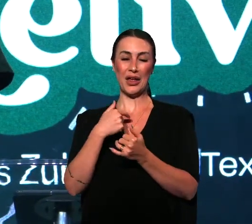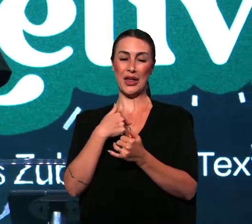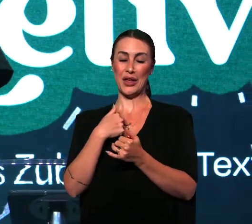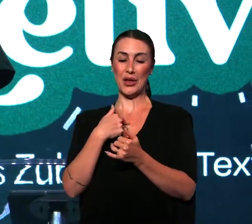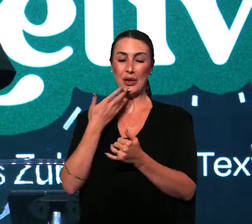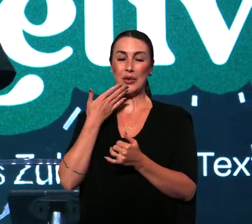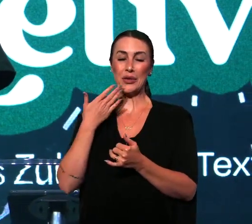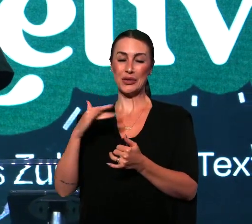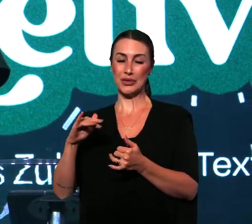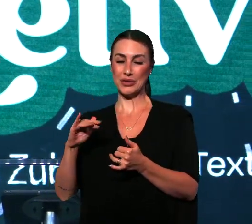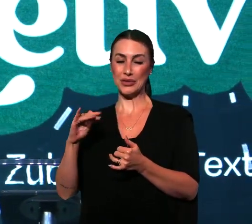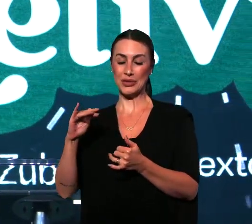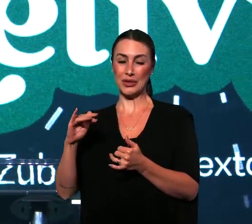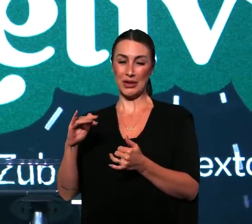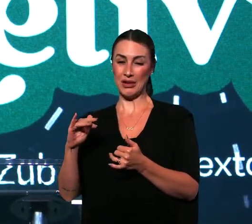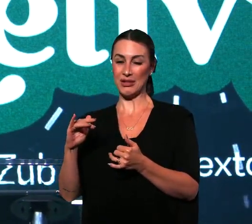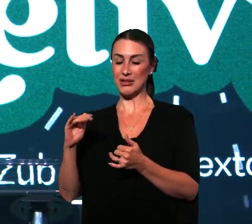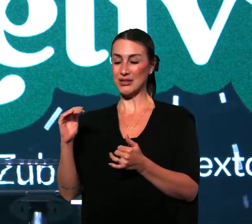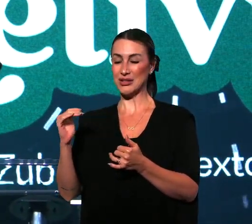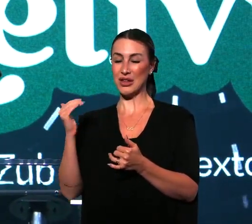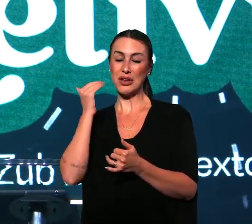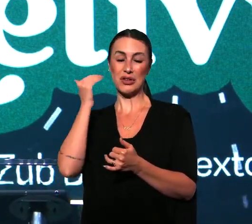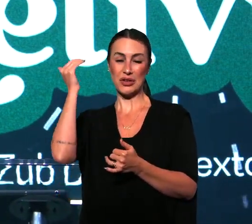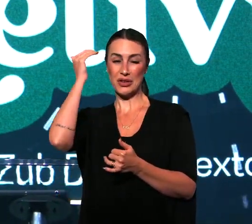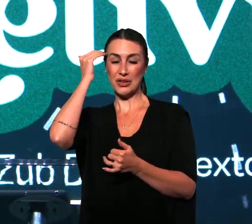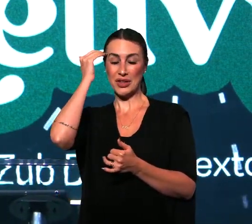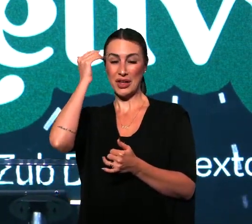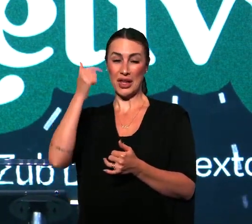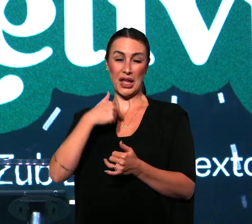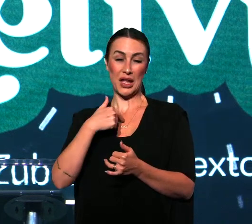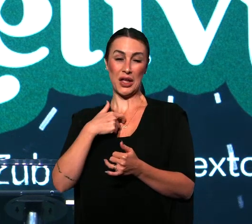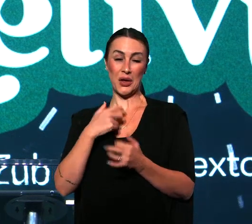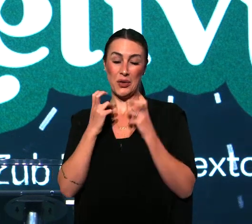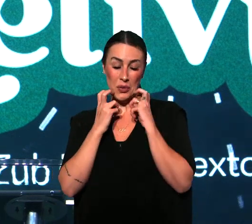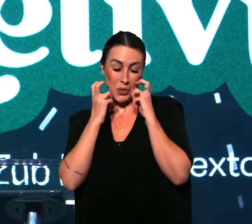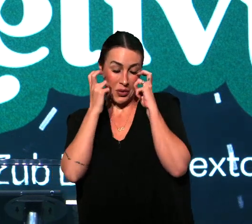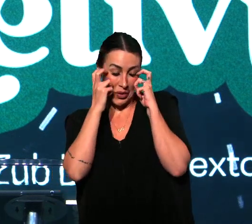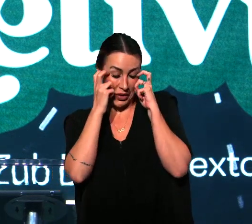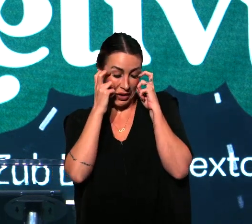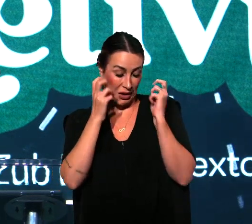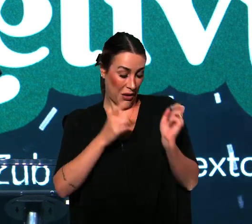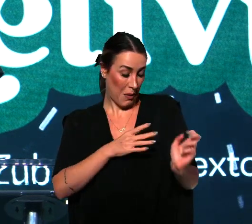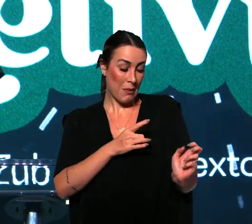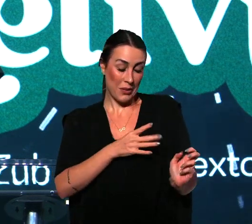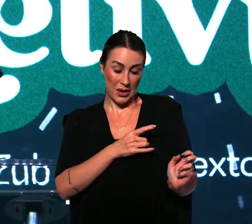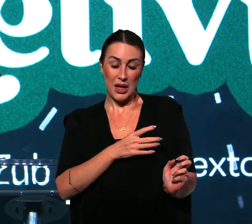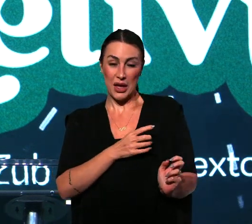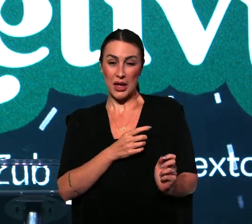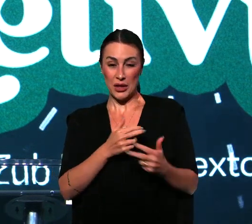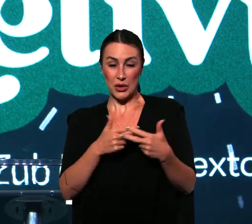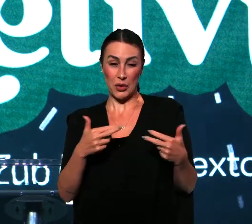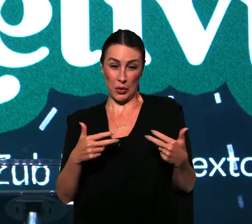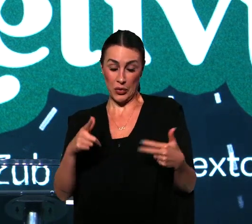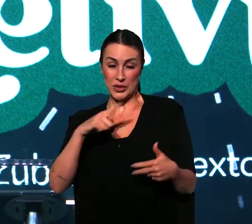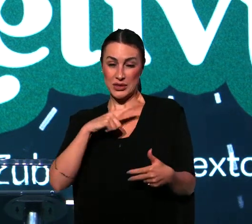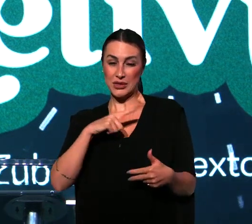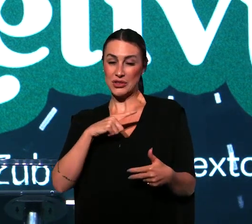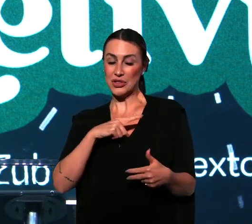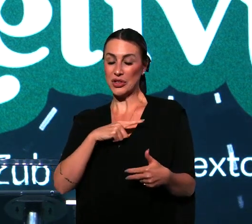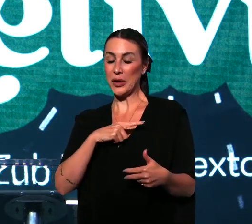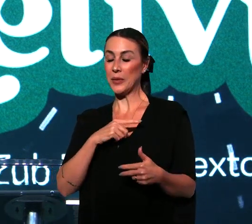tímido. Eu morria de medo de um monte de coisa. E eu tinha um sentimento vazio de solidão dentro do meu